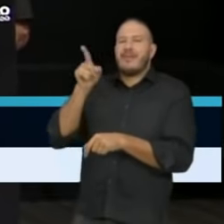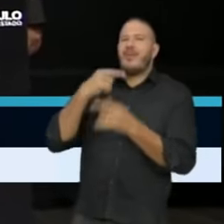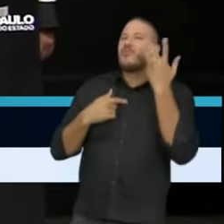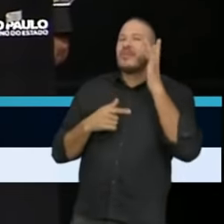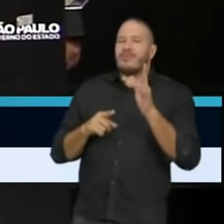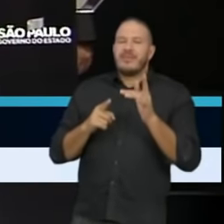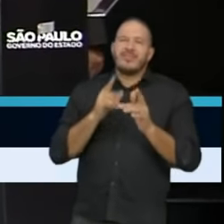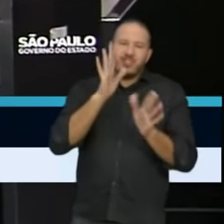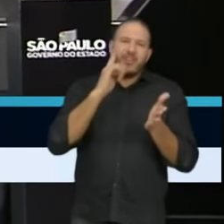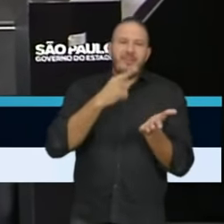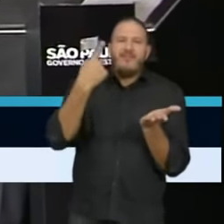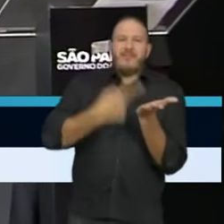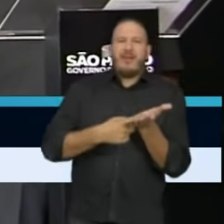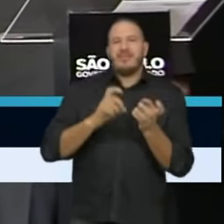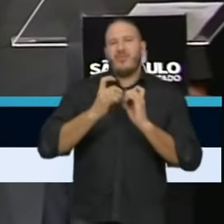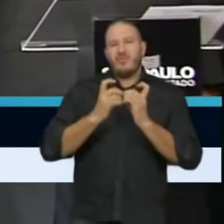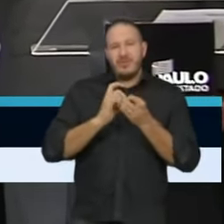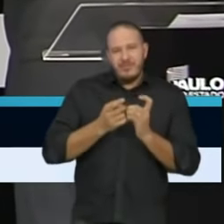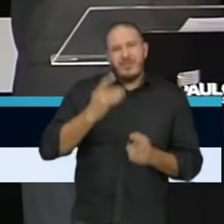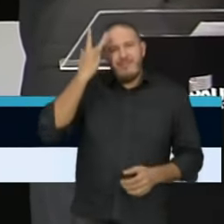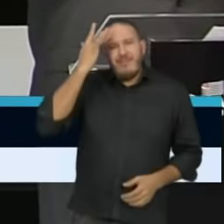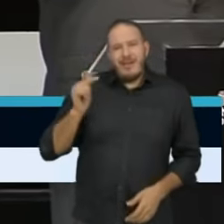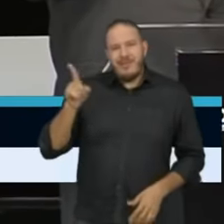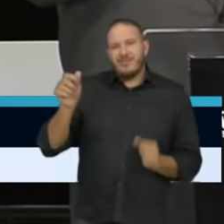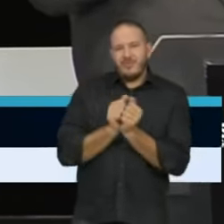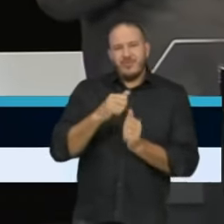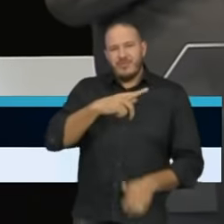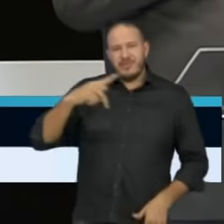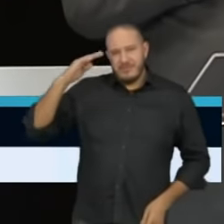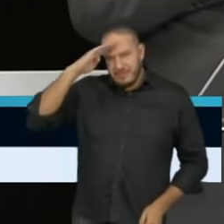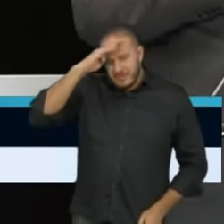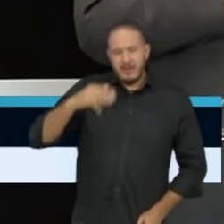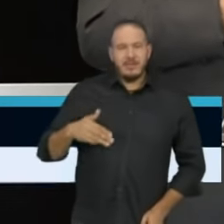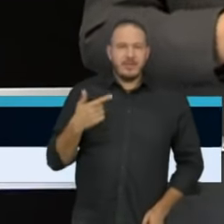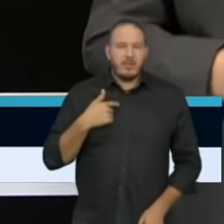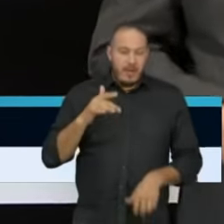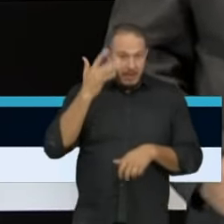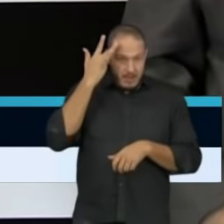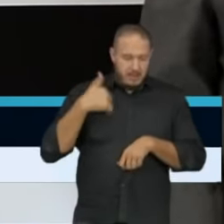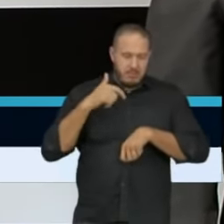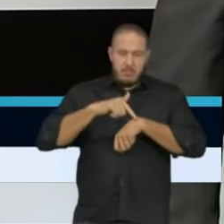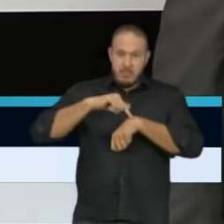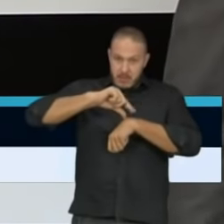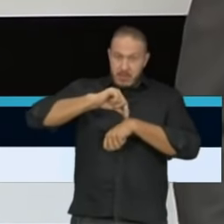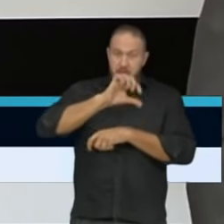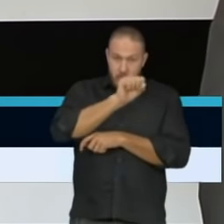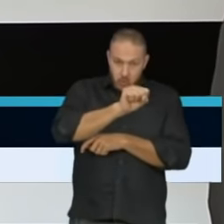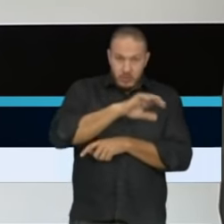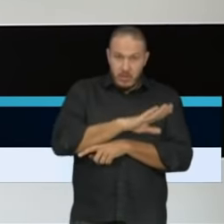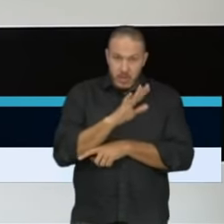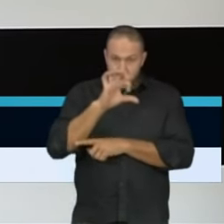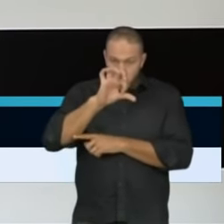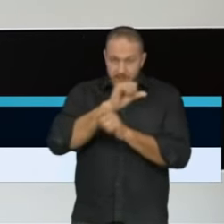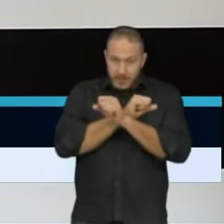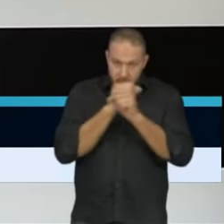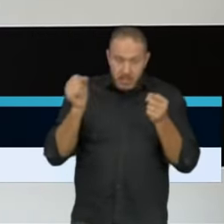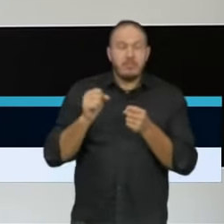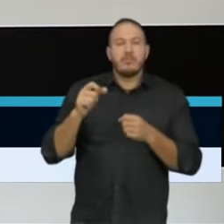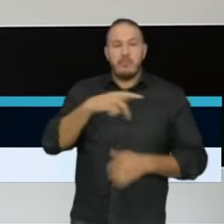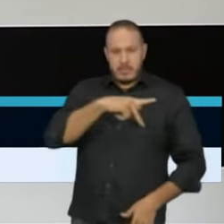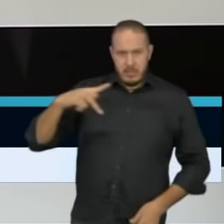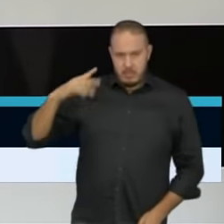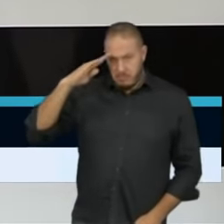ainda da existência dessa reunião, que será amanhã. Marina, das 8 às 9 da manhã, o presidente Bolsonaro e seus ministros estarão